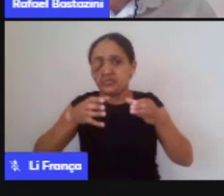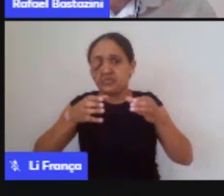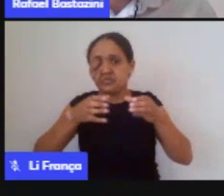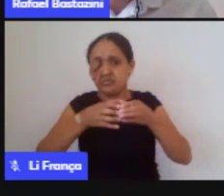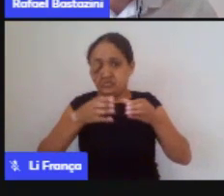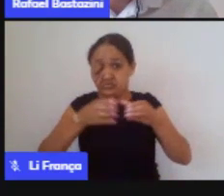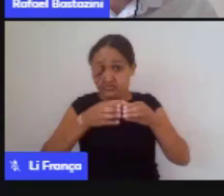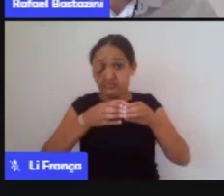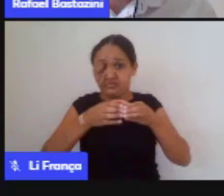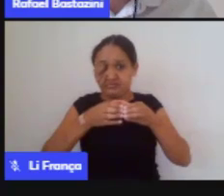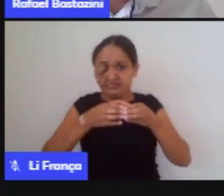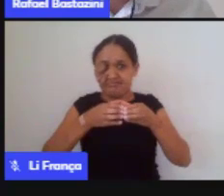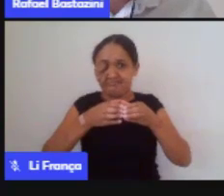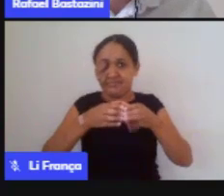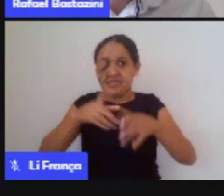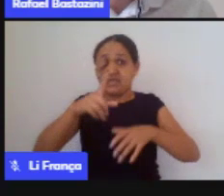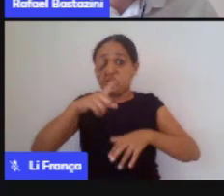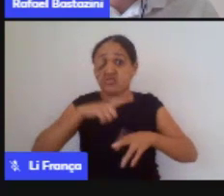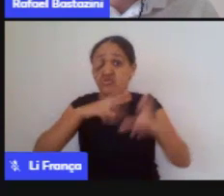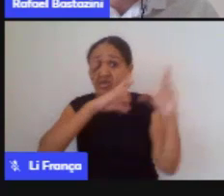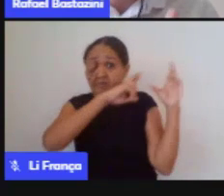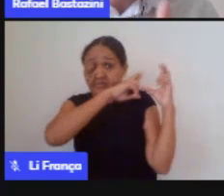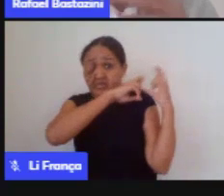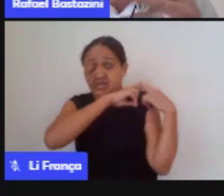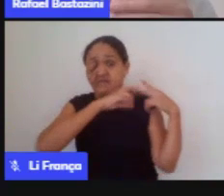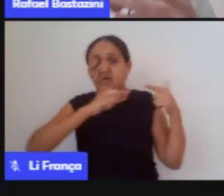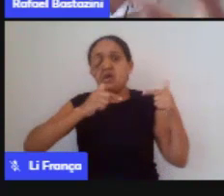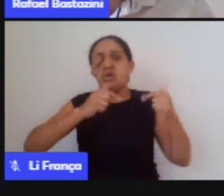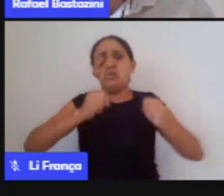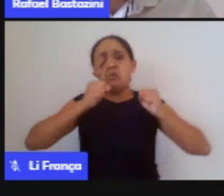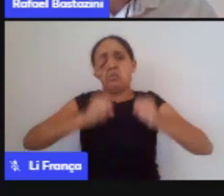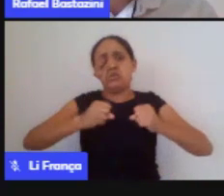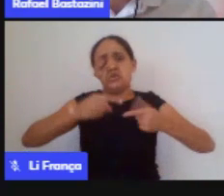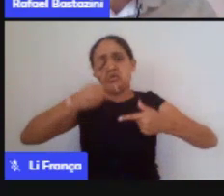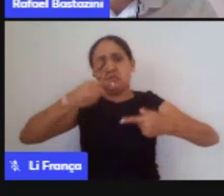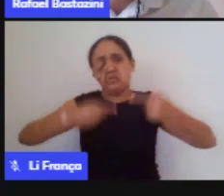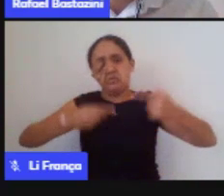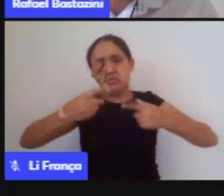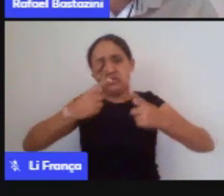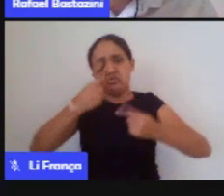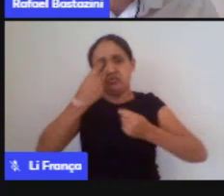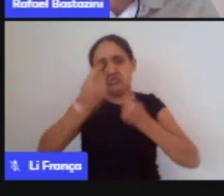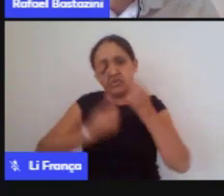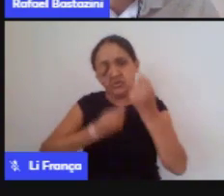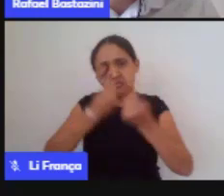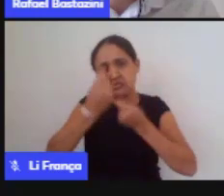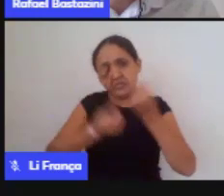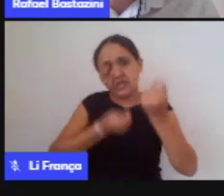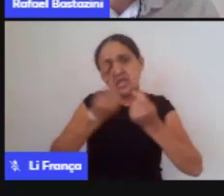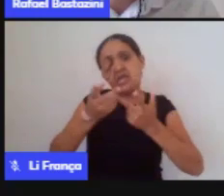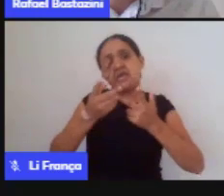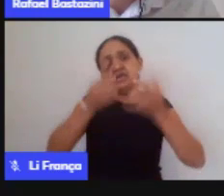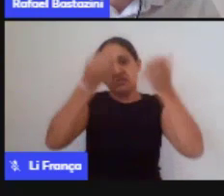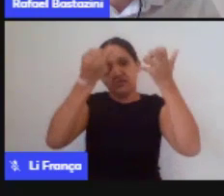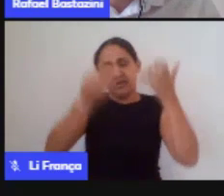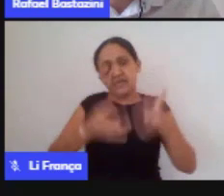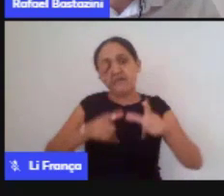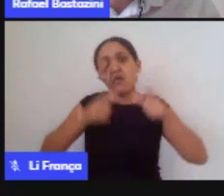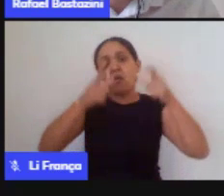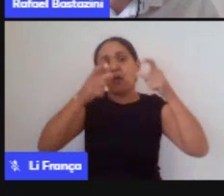uma minoria que representava o poder político e econômico e que decidia aonde esses conjuntos